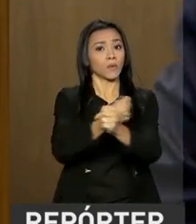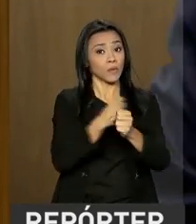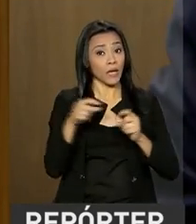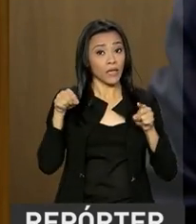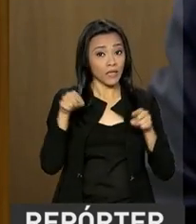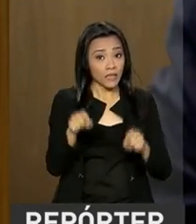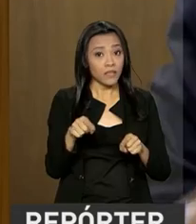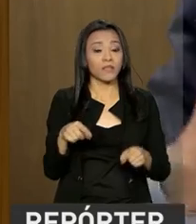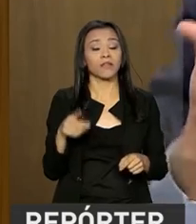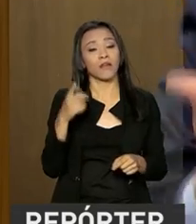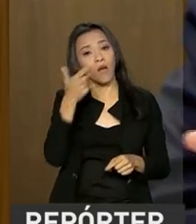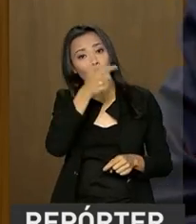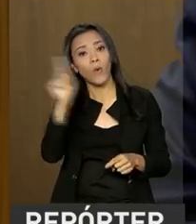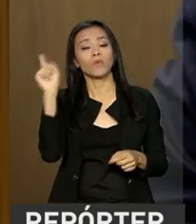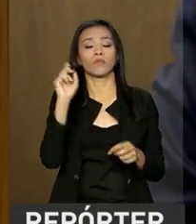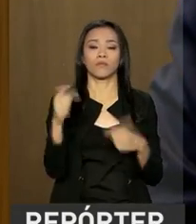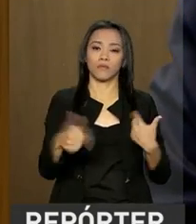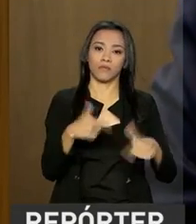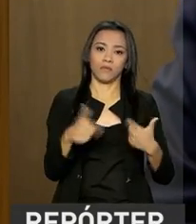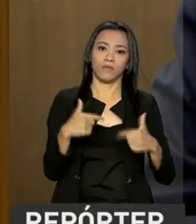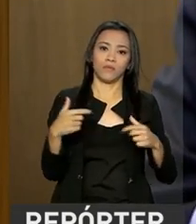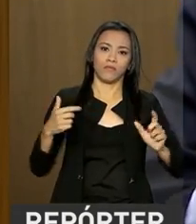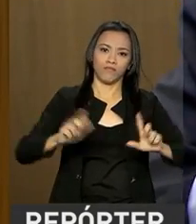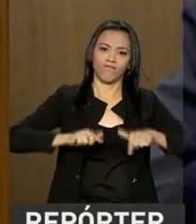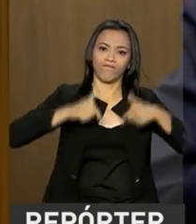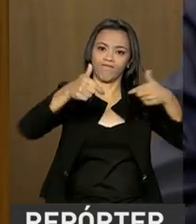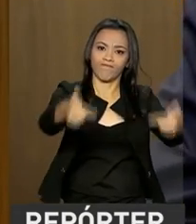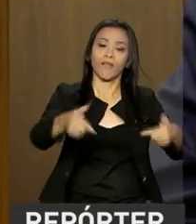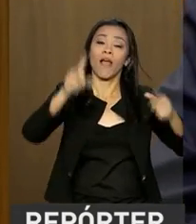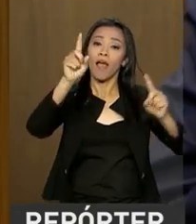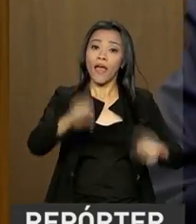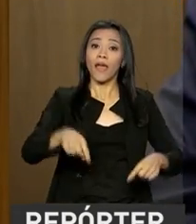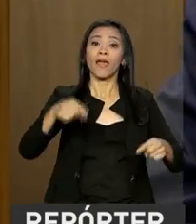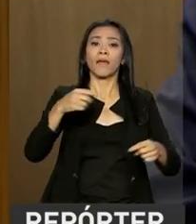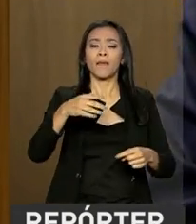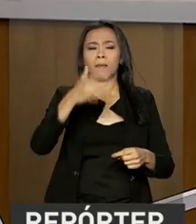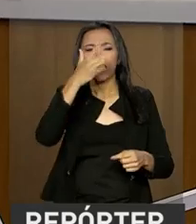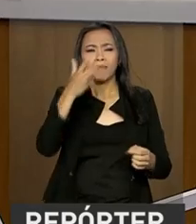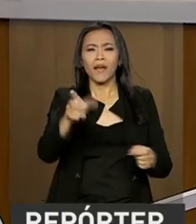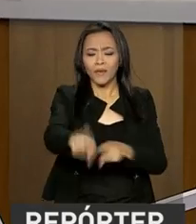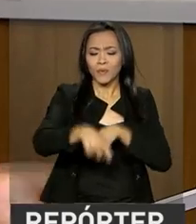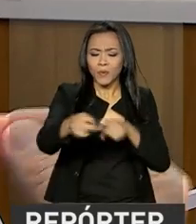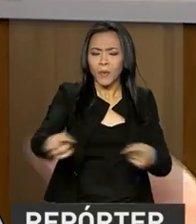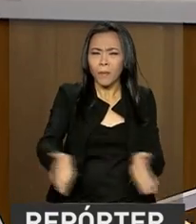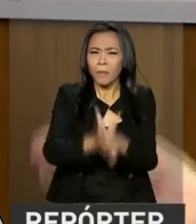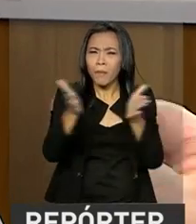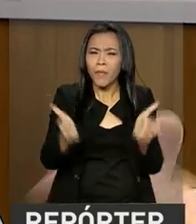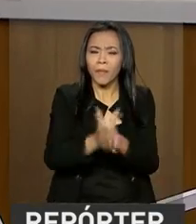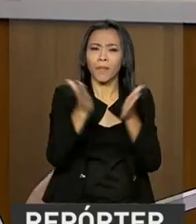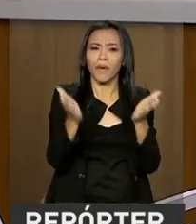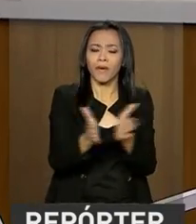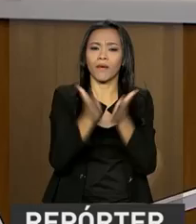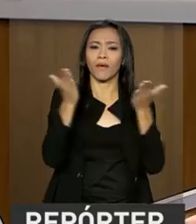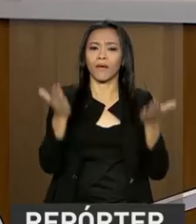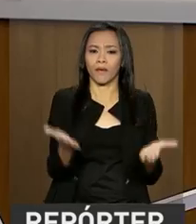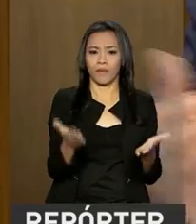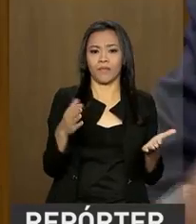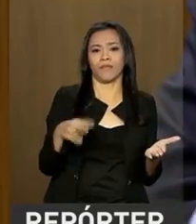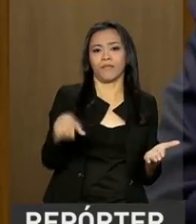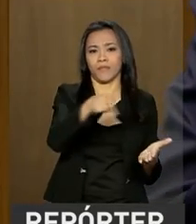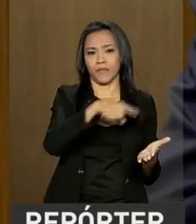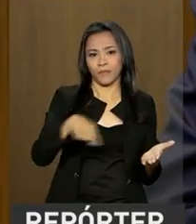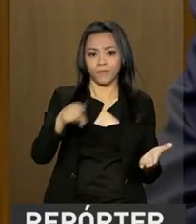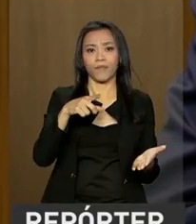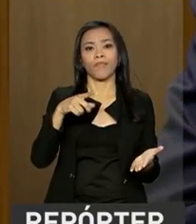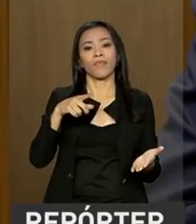é uma é outra ação outra ação também é o fomento o agricultor bem pobre o mais pobre de todos né Eh a faixa mais